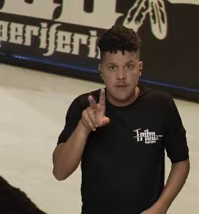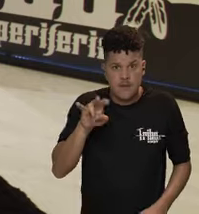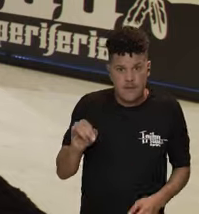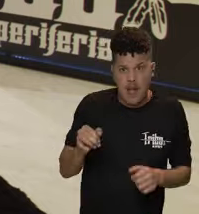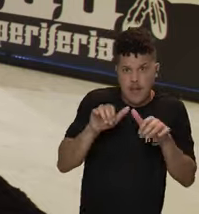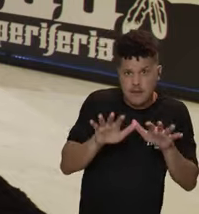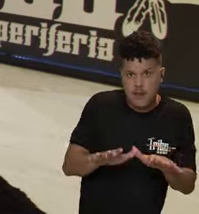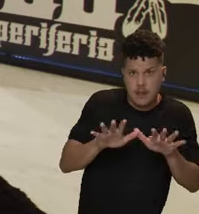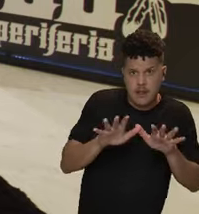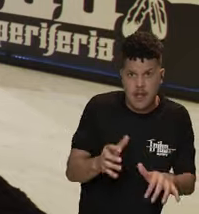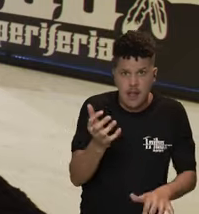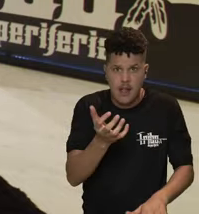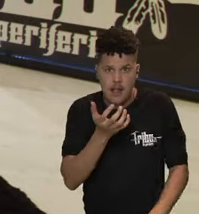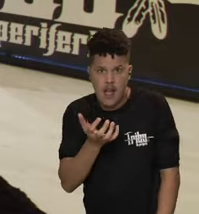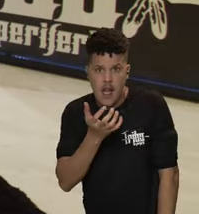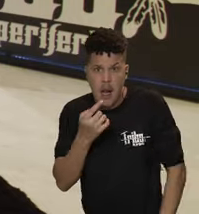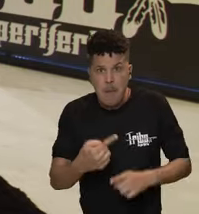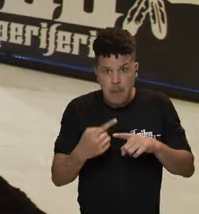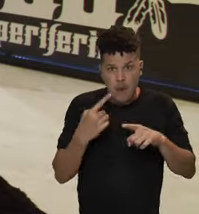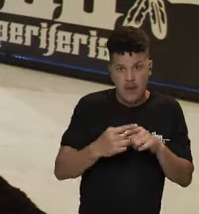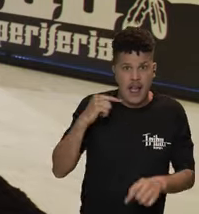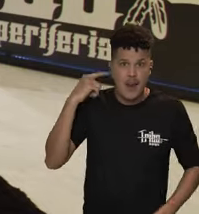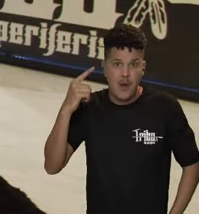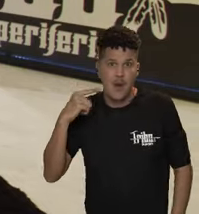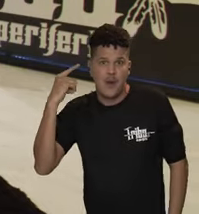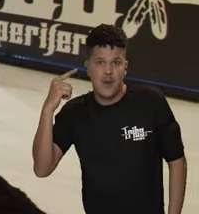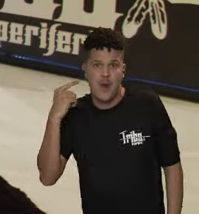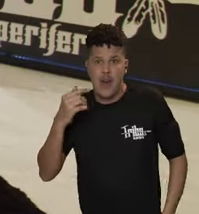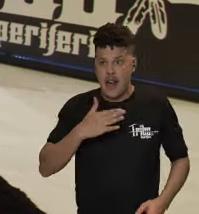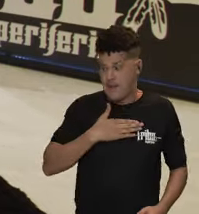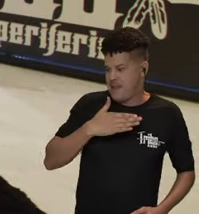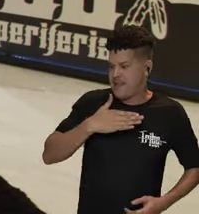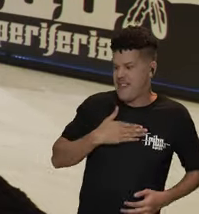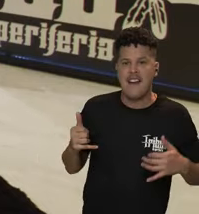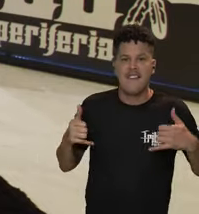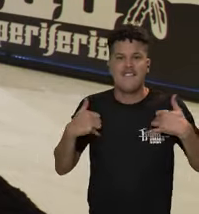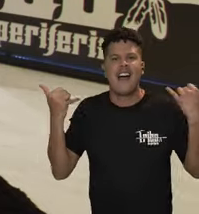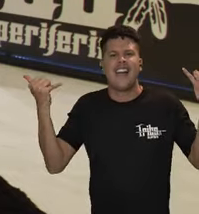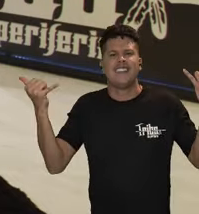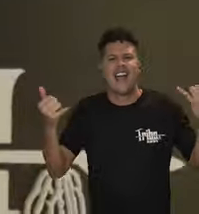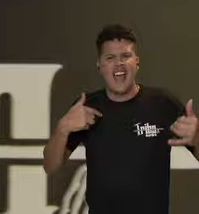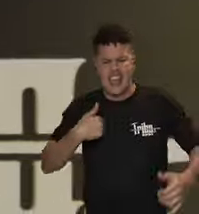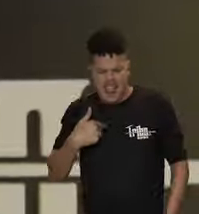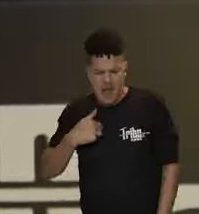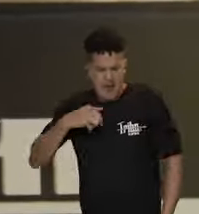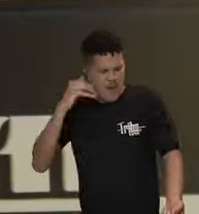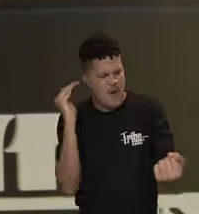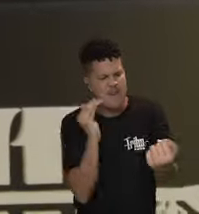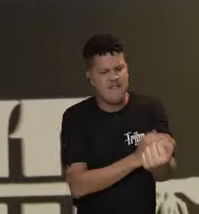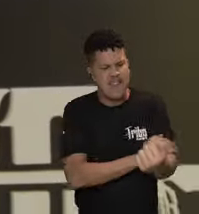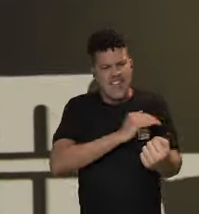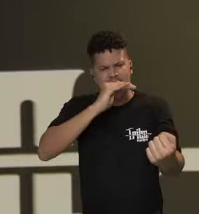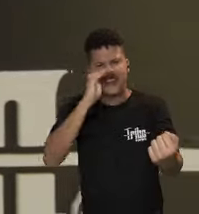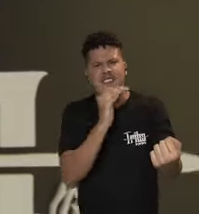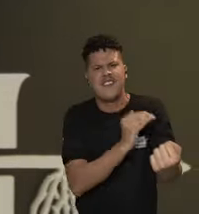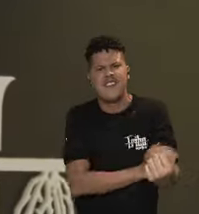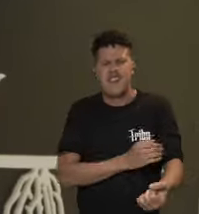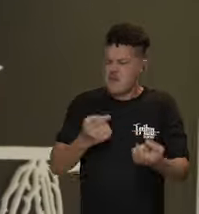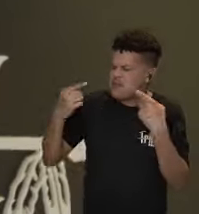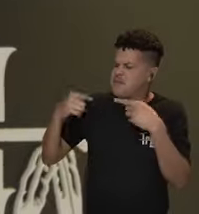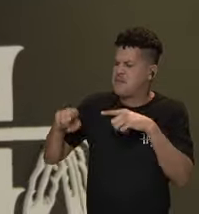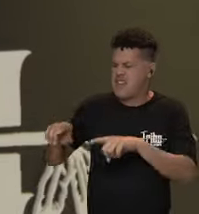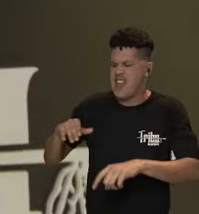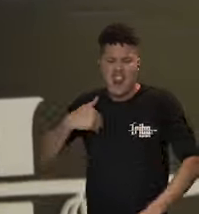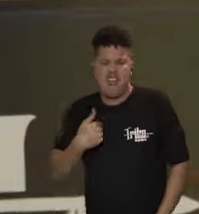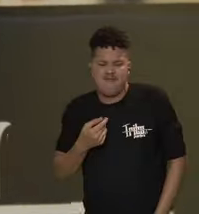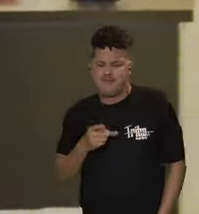querendo. Porque a loucura dela é minha festa. E eu sou um bicho. Conspira e vamos vivendo. E sim,